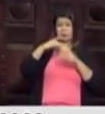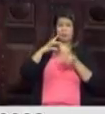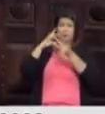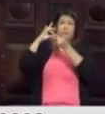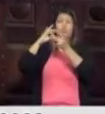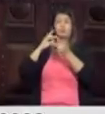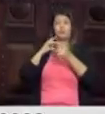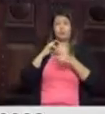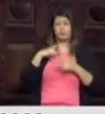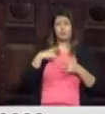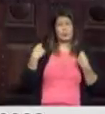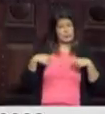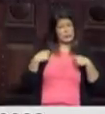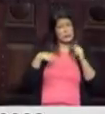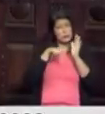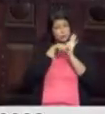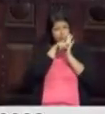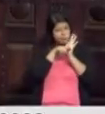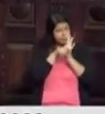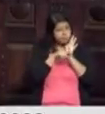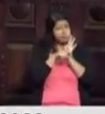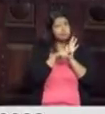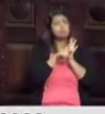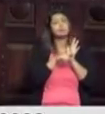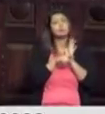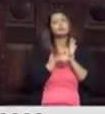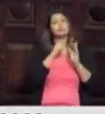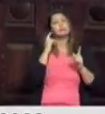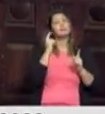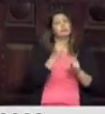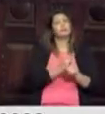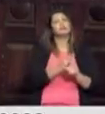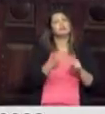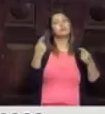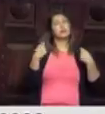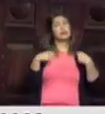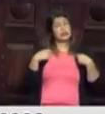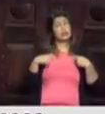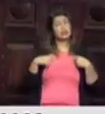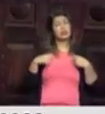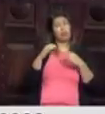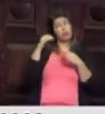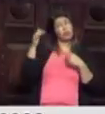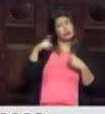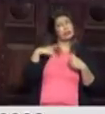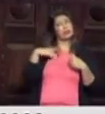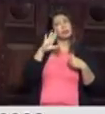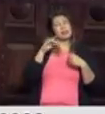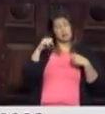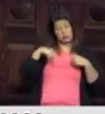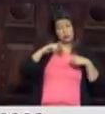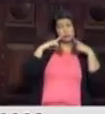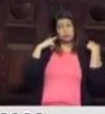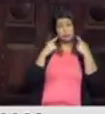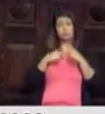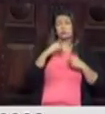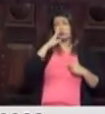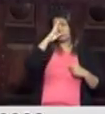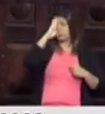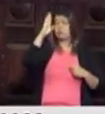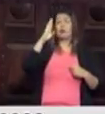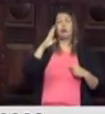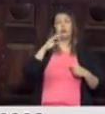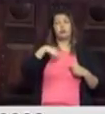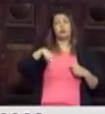verificadas a fundo. O Tribunal de Contas está fazendo isso, mas nós aqui na LERJ temos que fazer. Como podemos apresentar